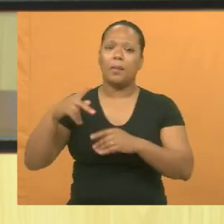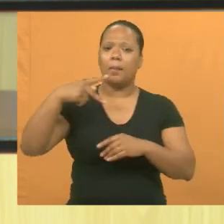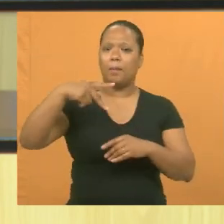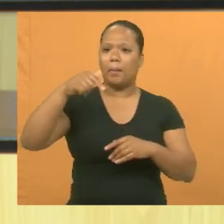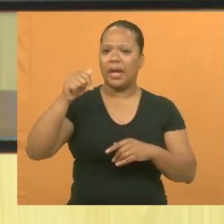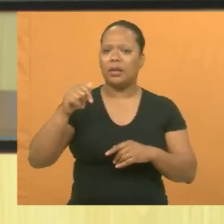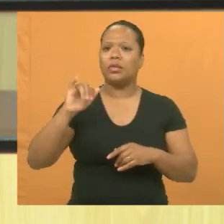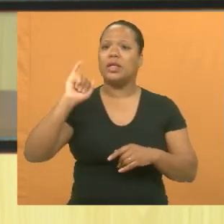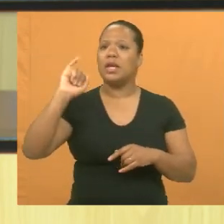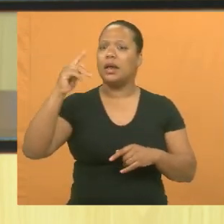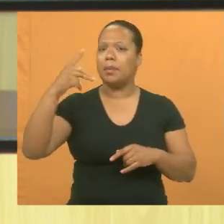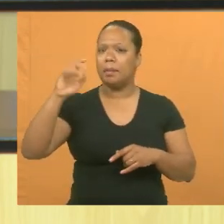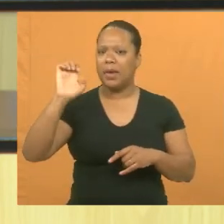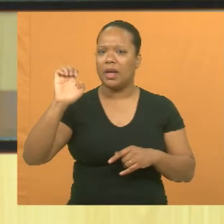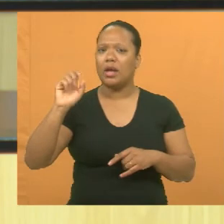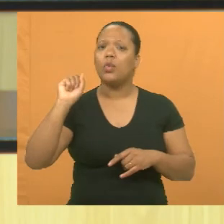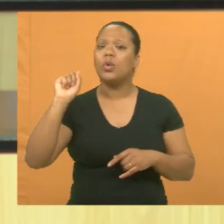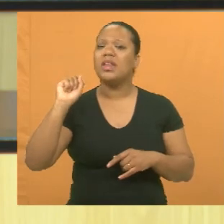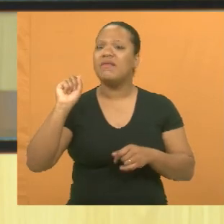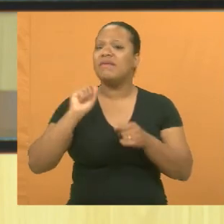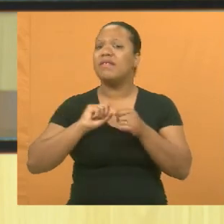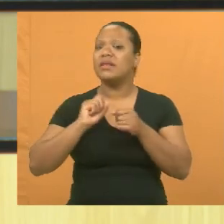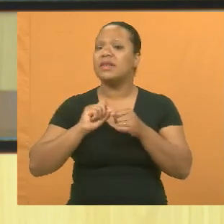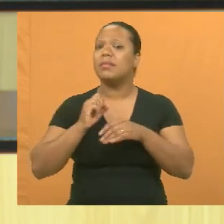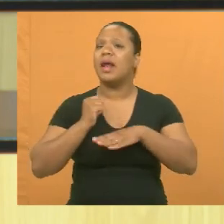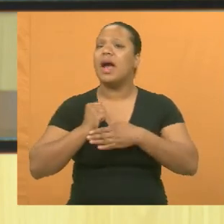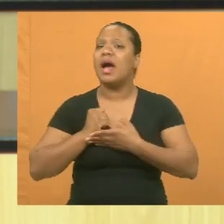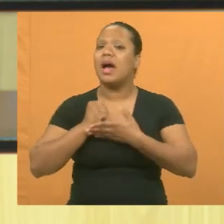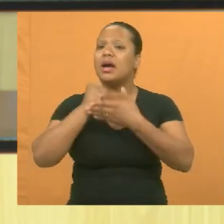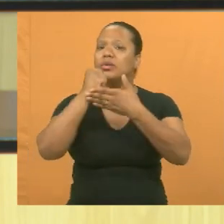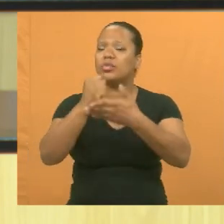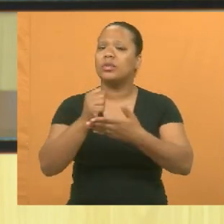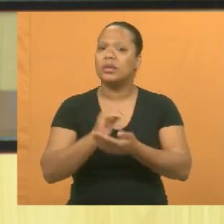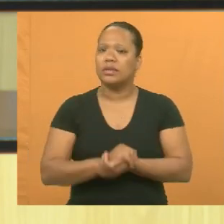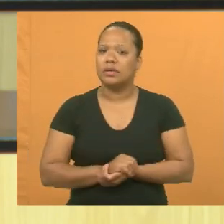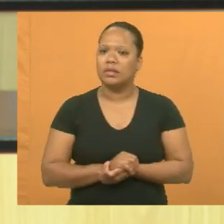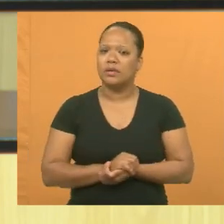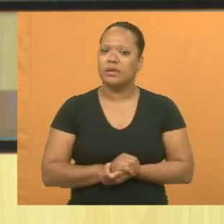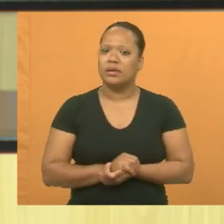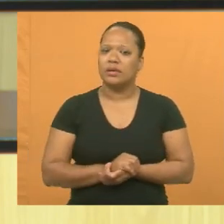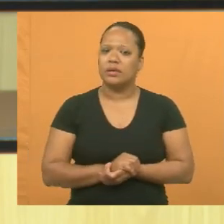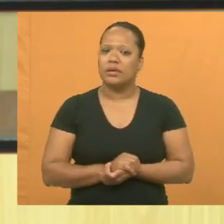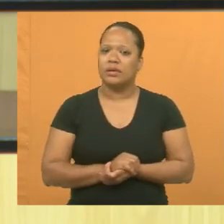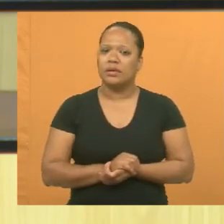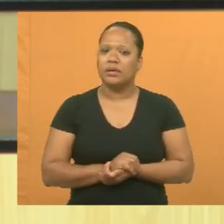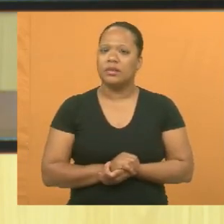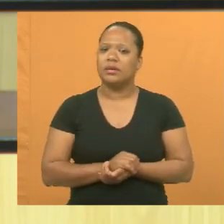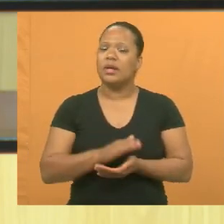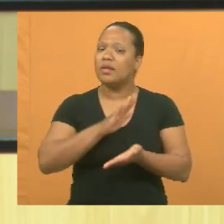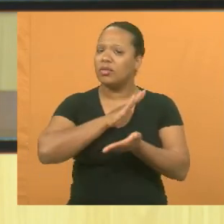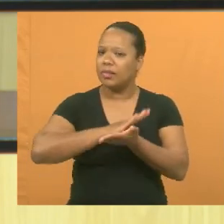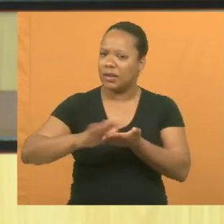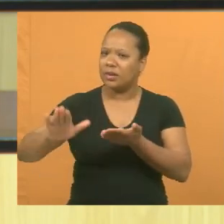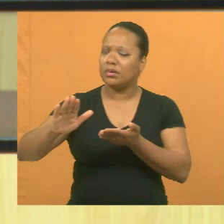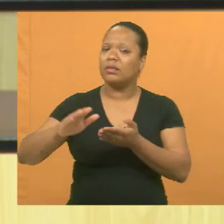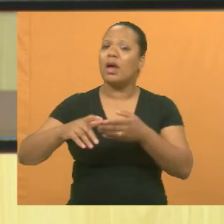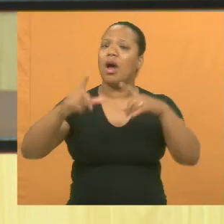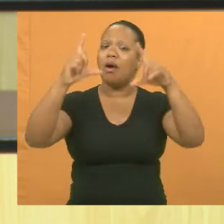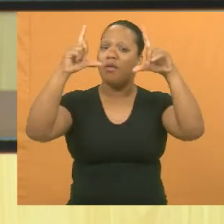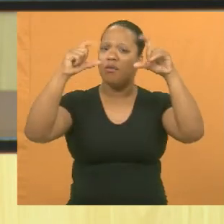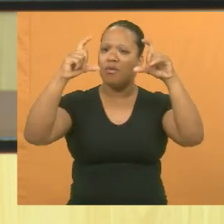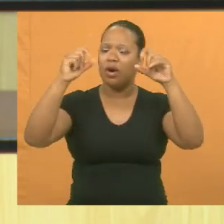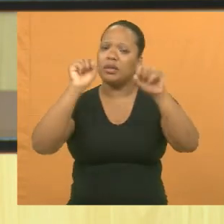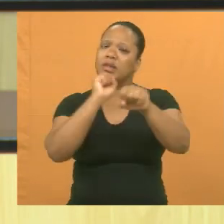Em caso positivo, quais providências estão sendo tomadas para sanar a situação? Enviamos foto do local e,